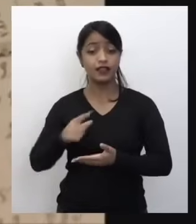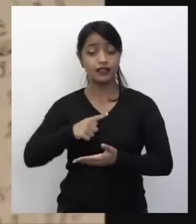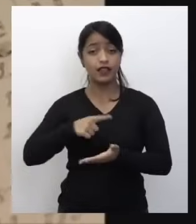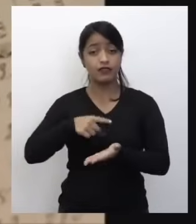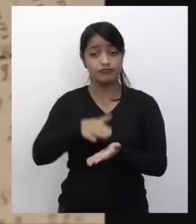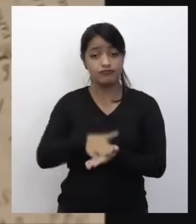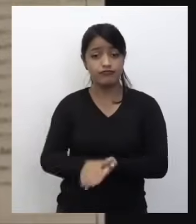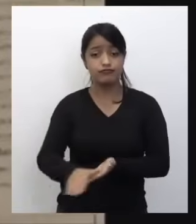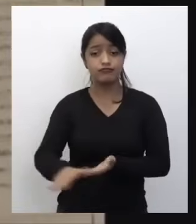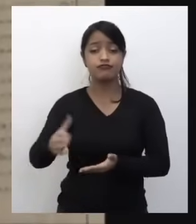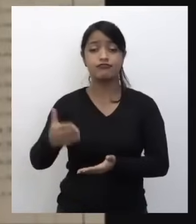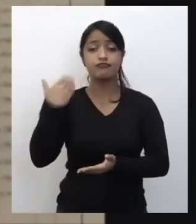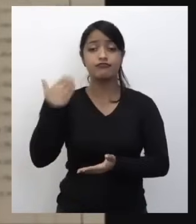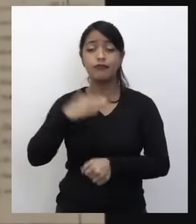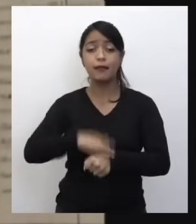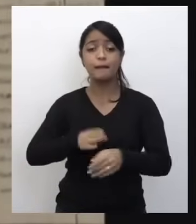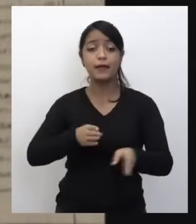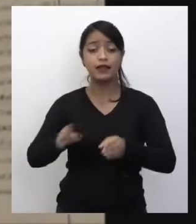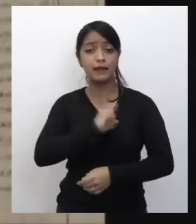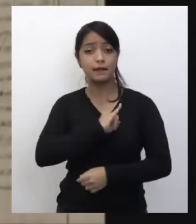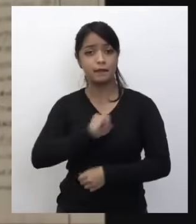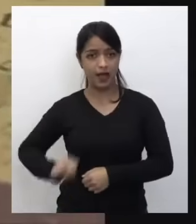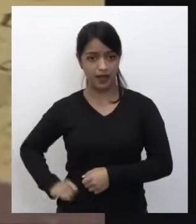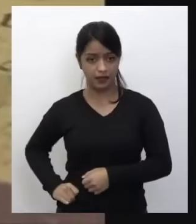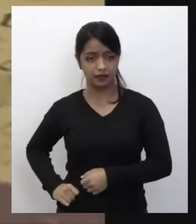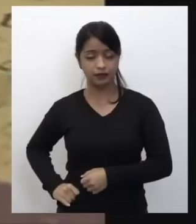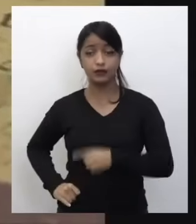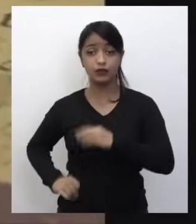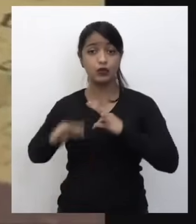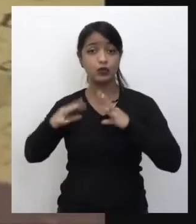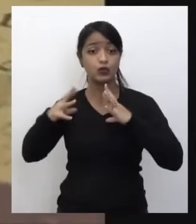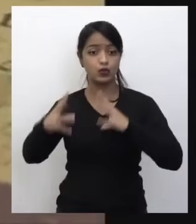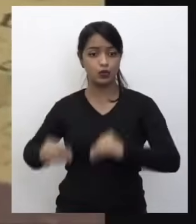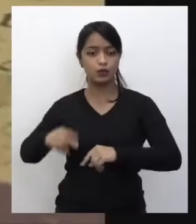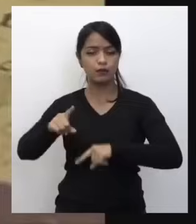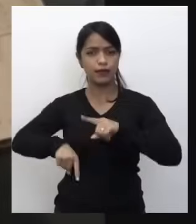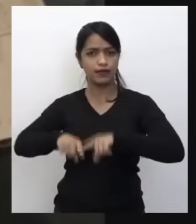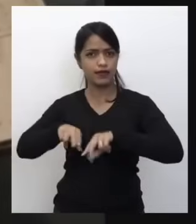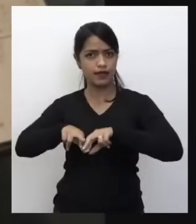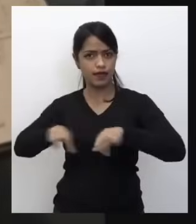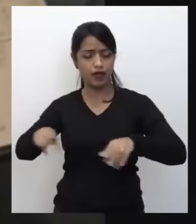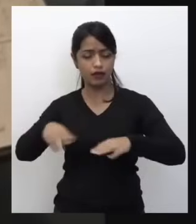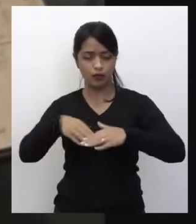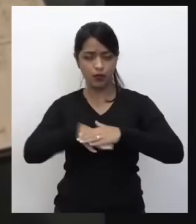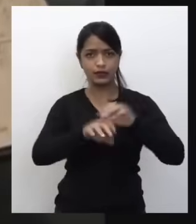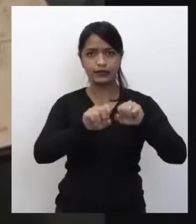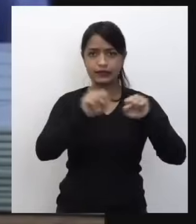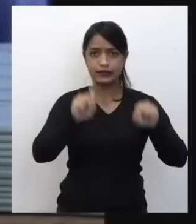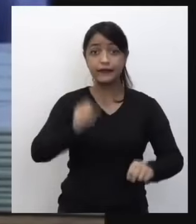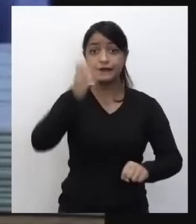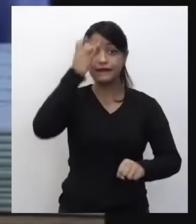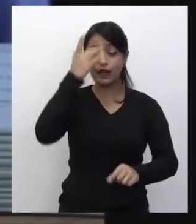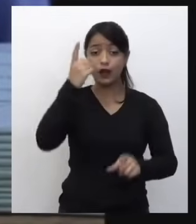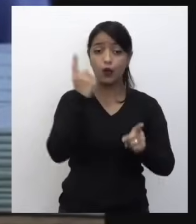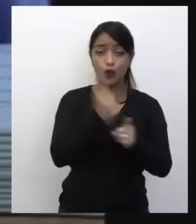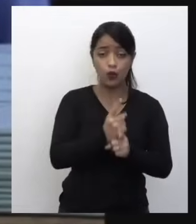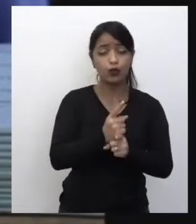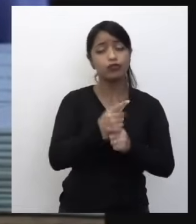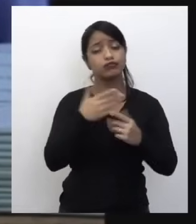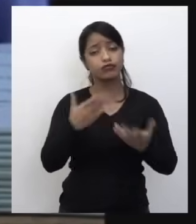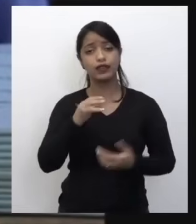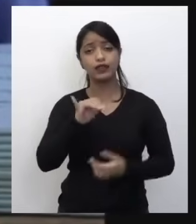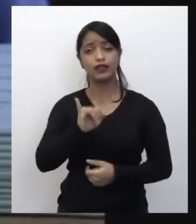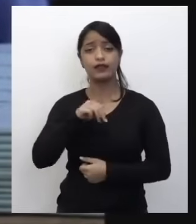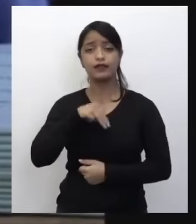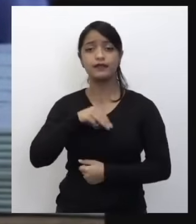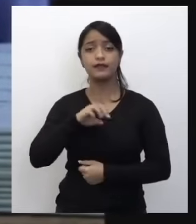tempo do Império. Para que todo esse material faça parte do sistema e seja mais fácil de ser consultado, o IMET começou um processo